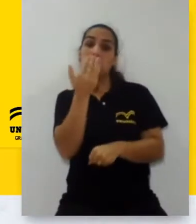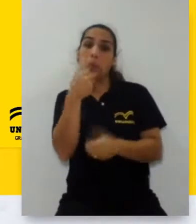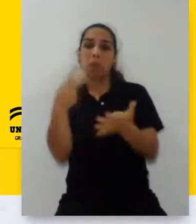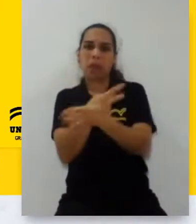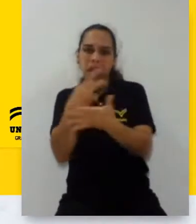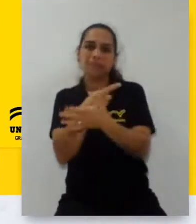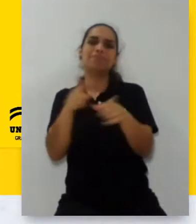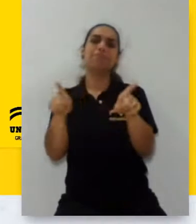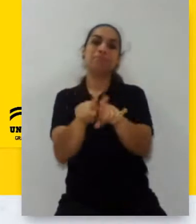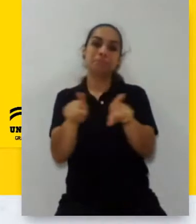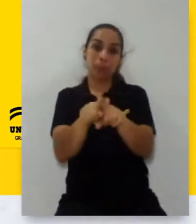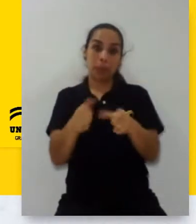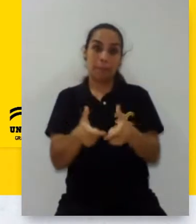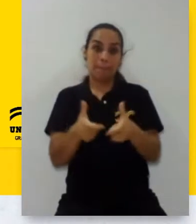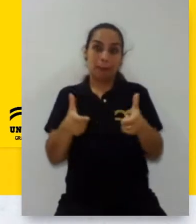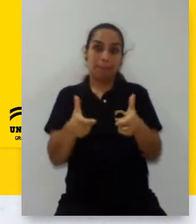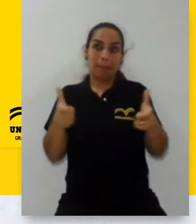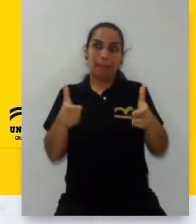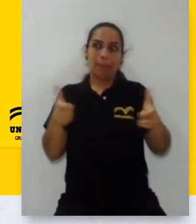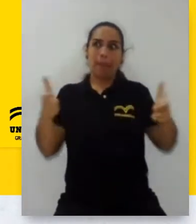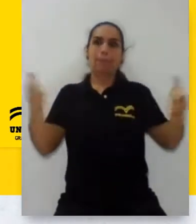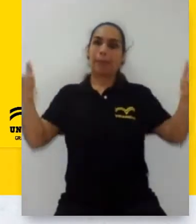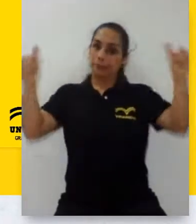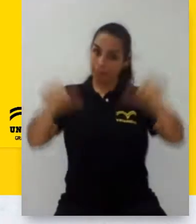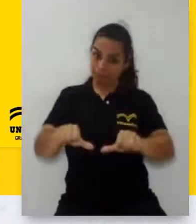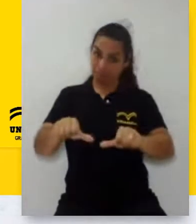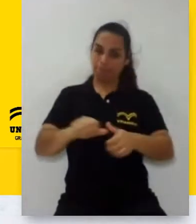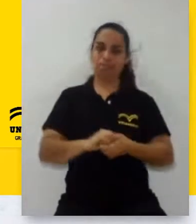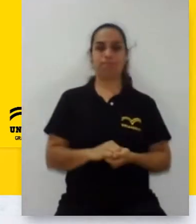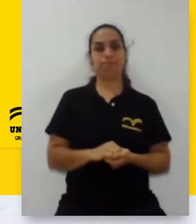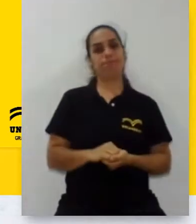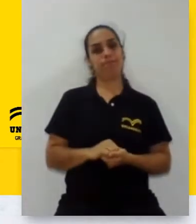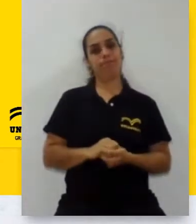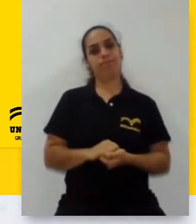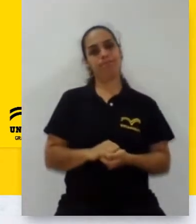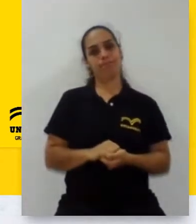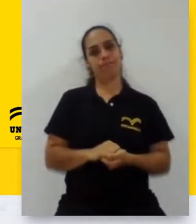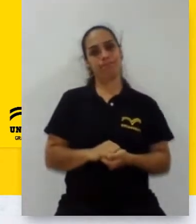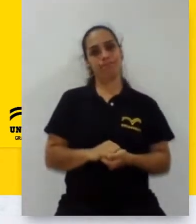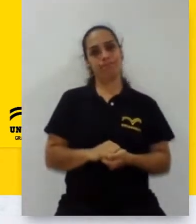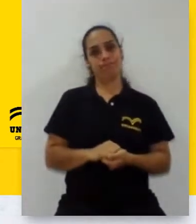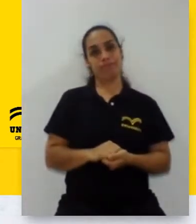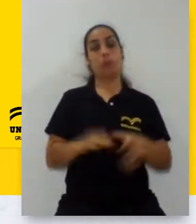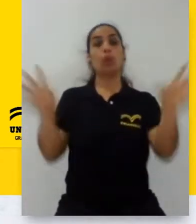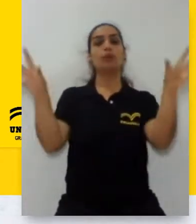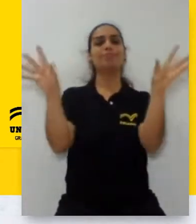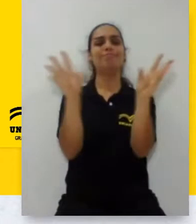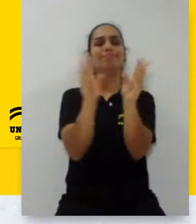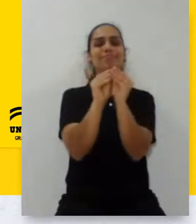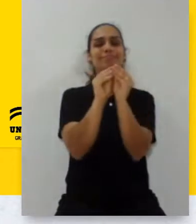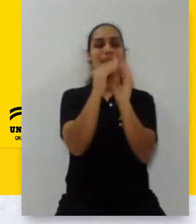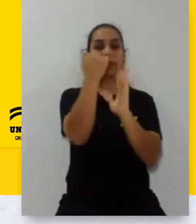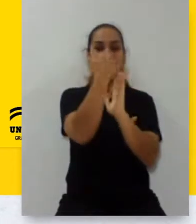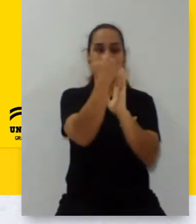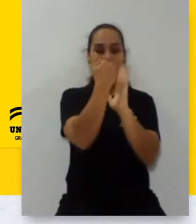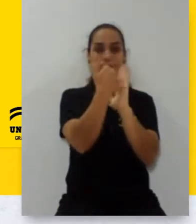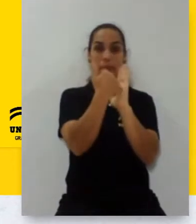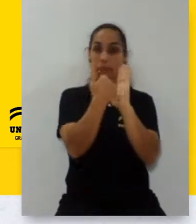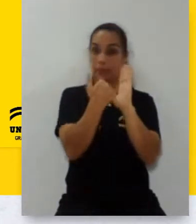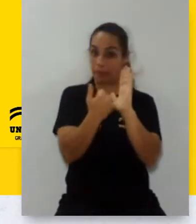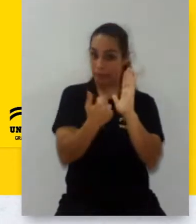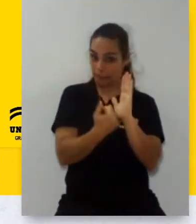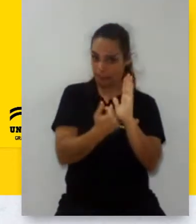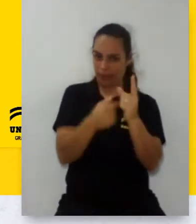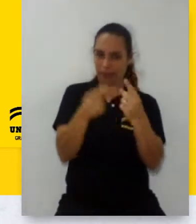Seguindo em frente, então, um resuminho dessa nossa primeira fala aqui para nós podermos passar para a segunda parte da minha fala de